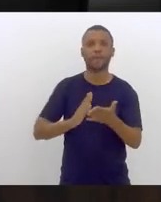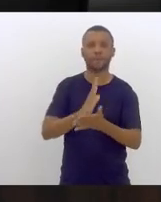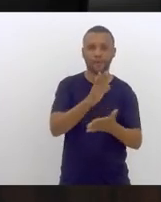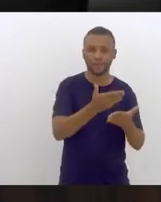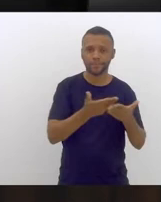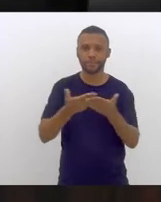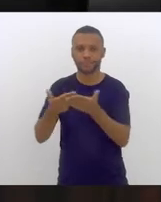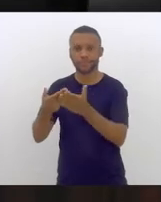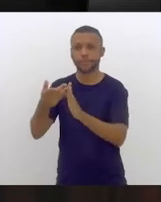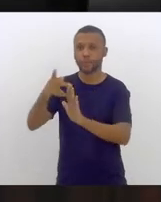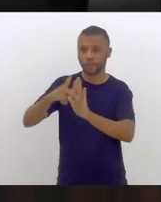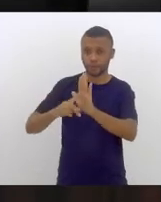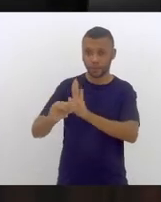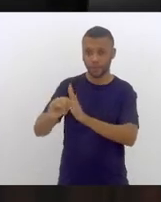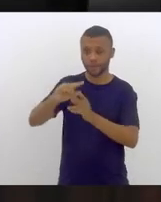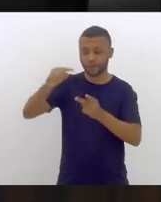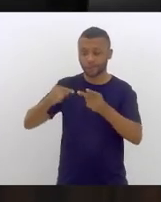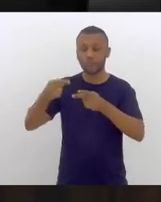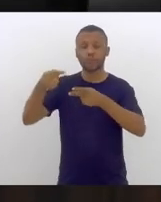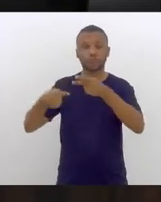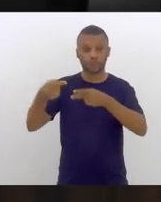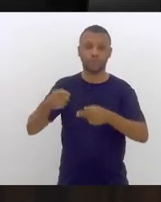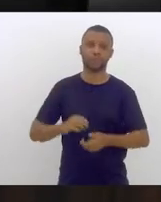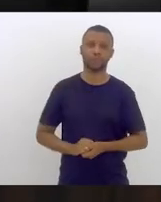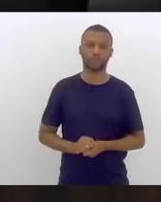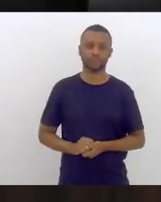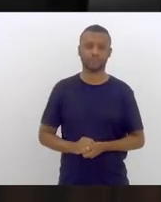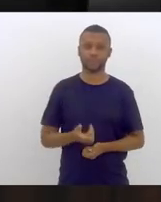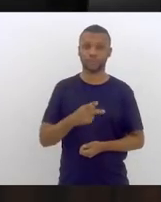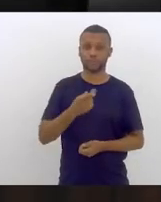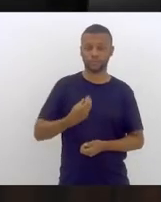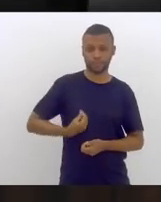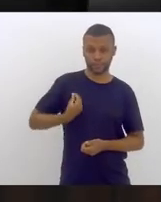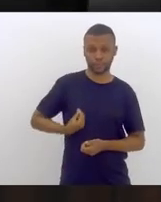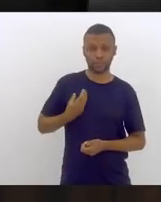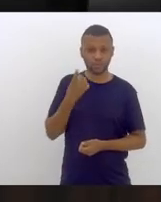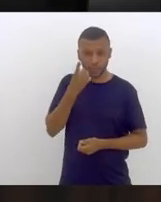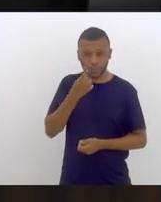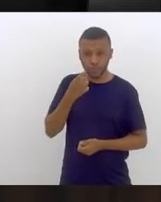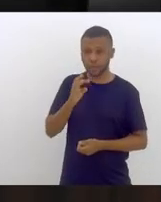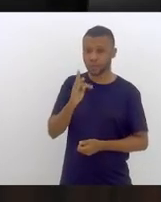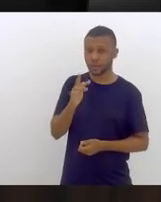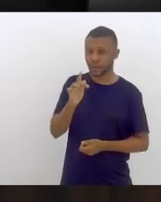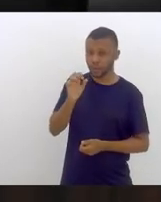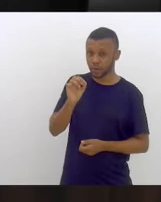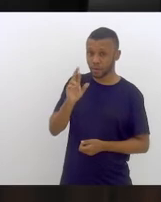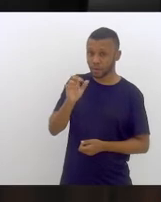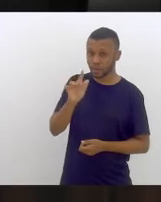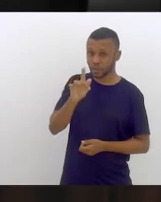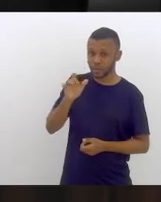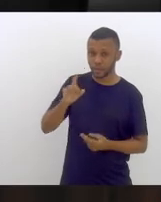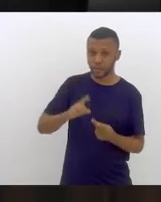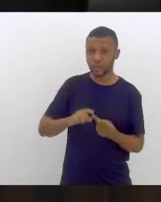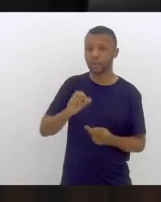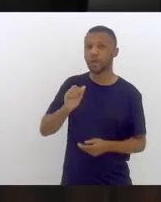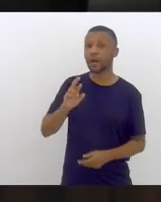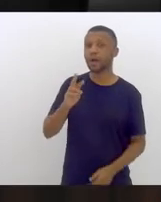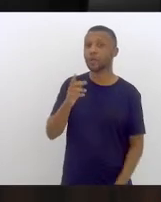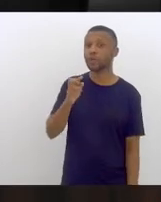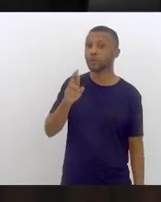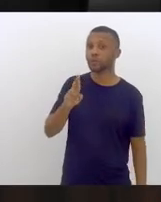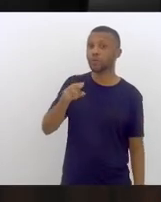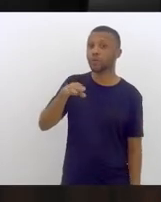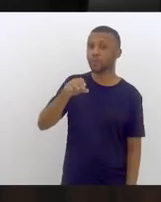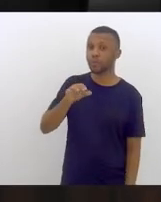Vai a redação do vencido para a segunda discussão. Estão presentes os deputados eleitos Tiago Rangel e Arthur Monteiro, sejam